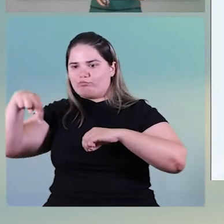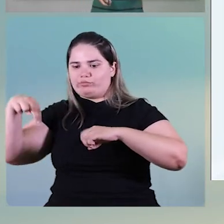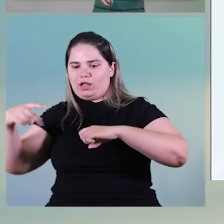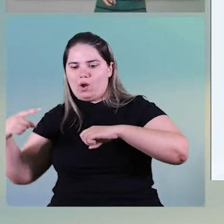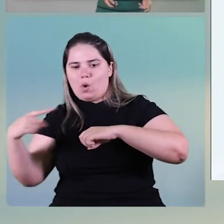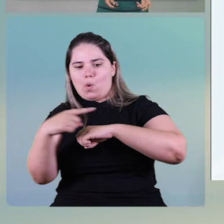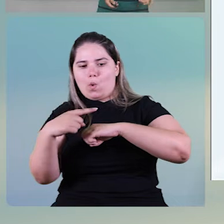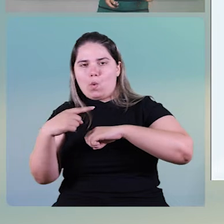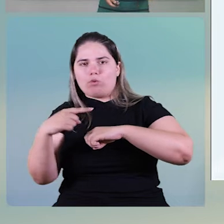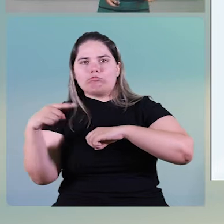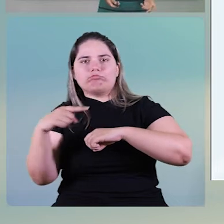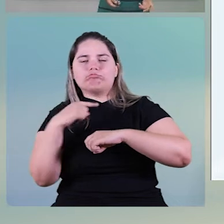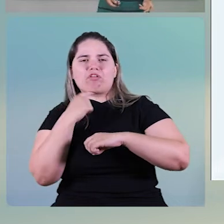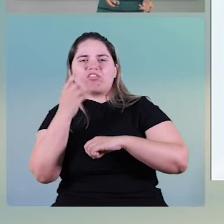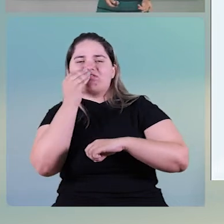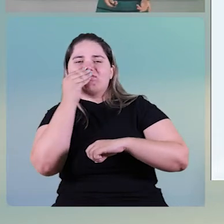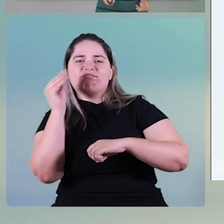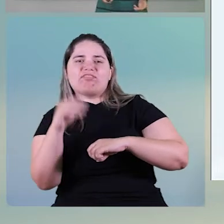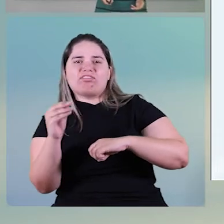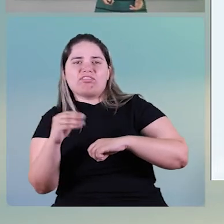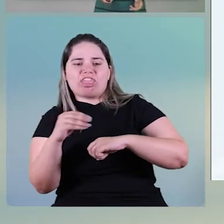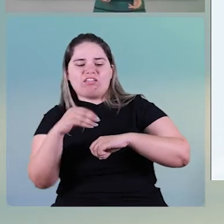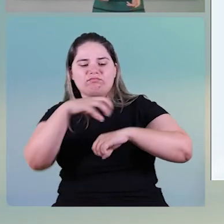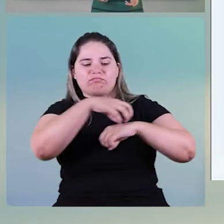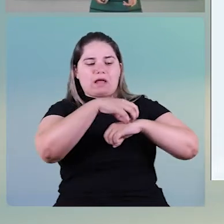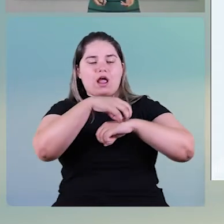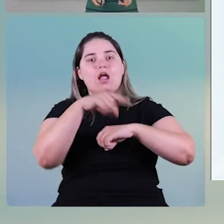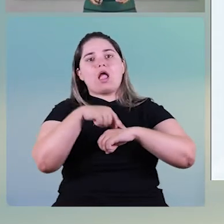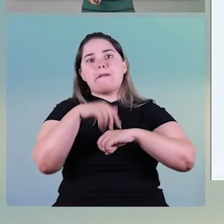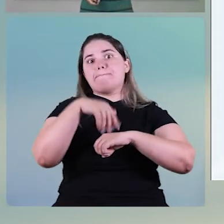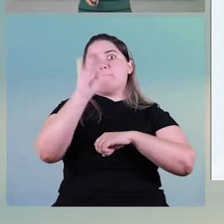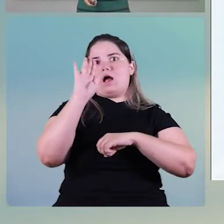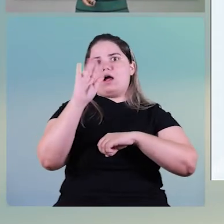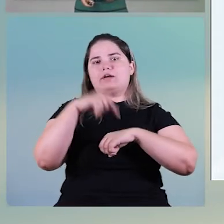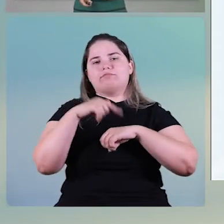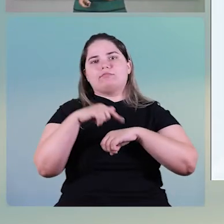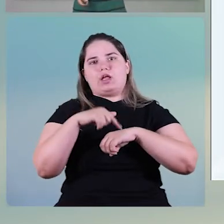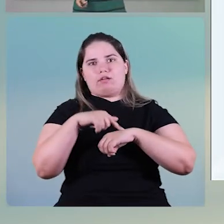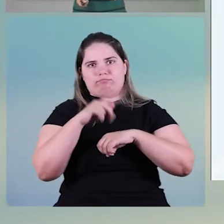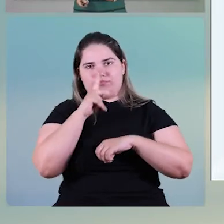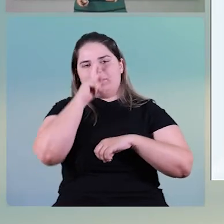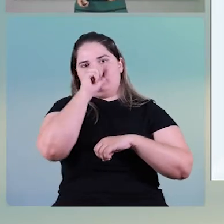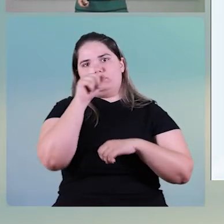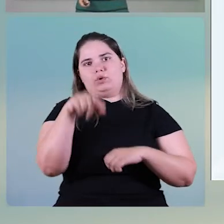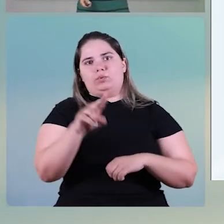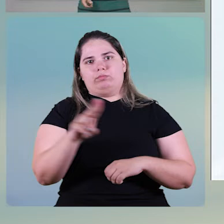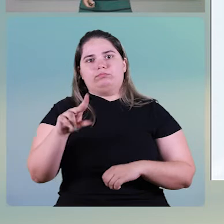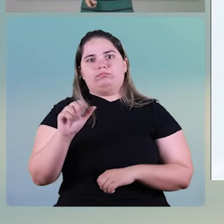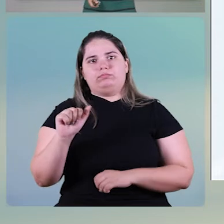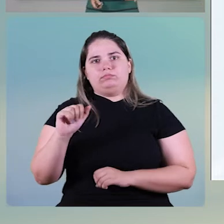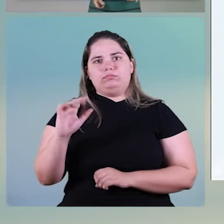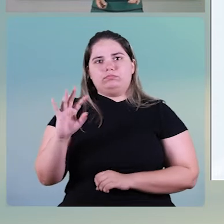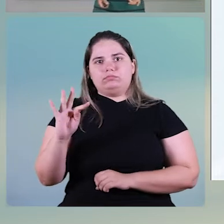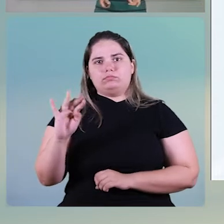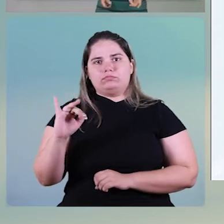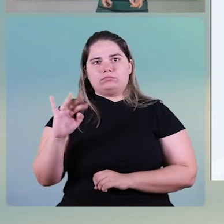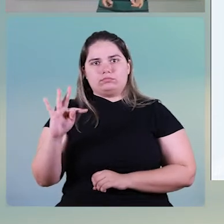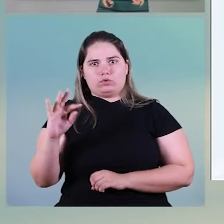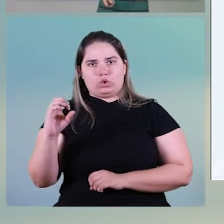chamada de força de atrito. Suponha que eu aumente a minha força para 5 newtons. Então a força